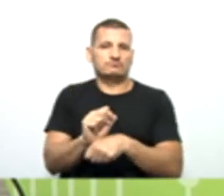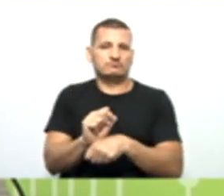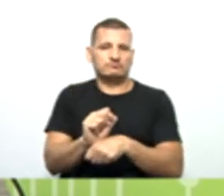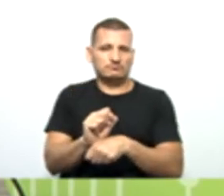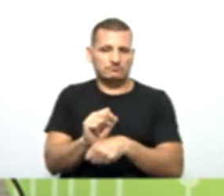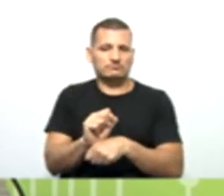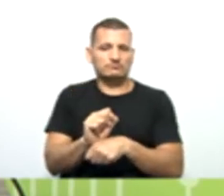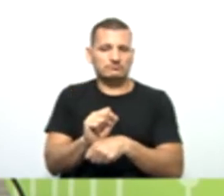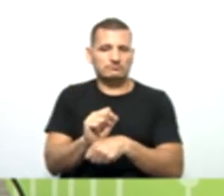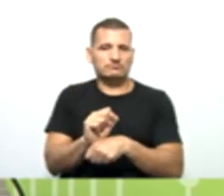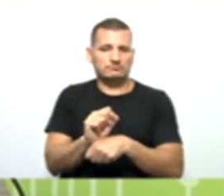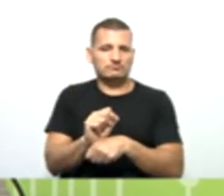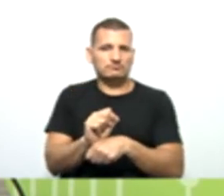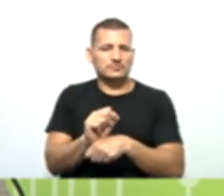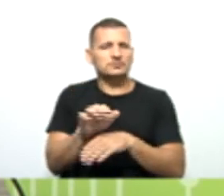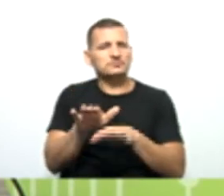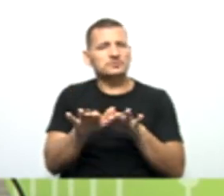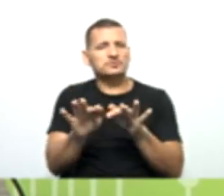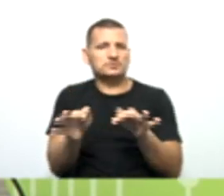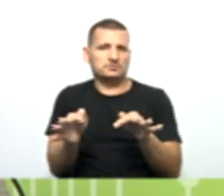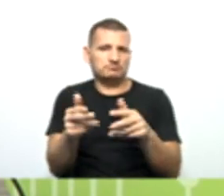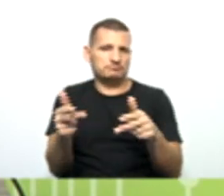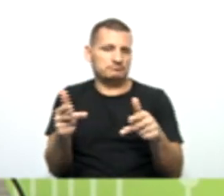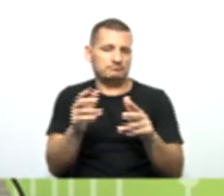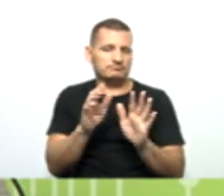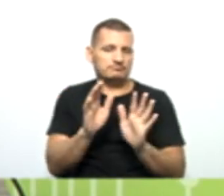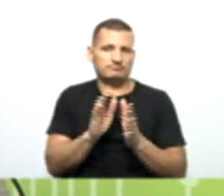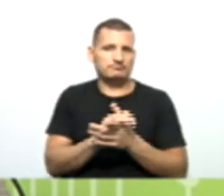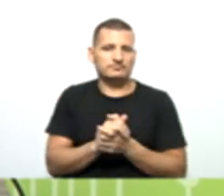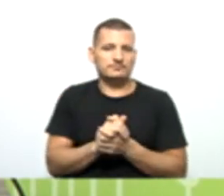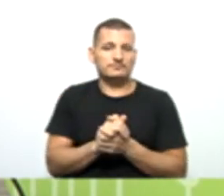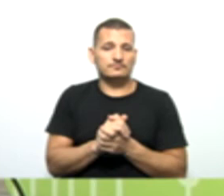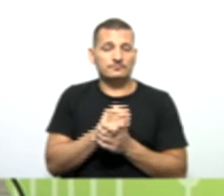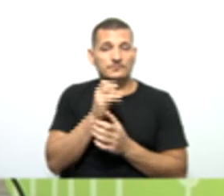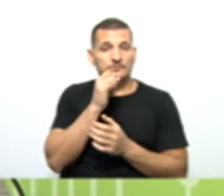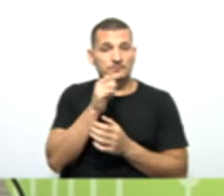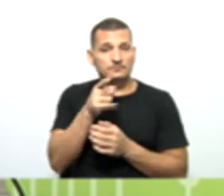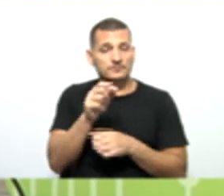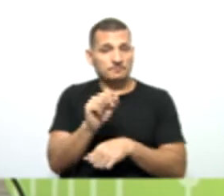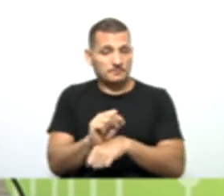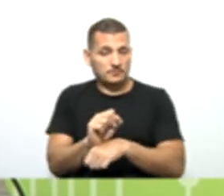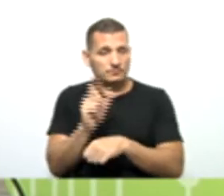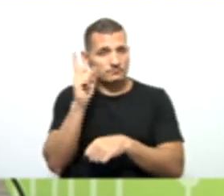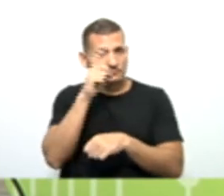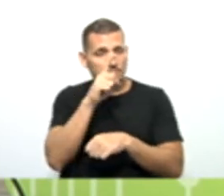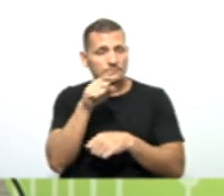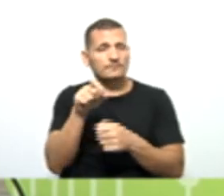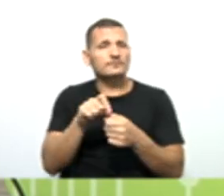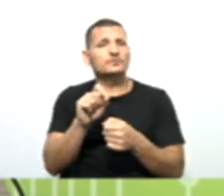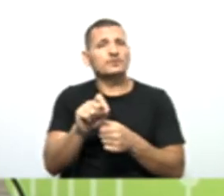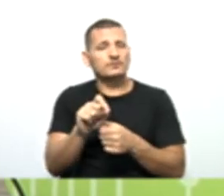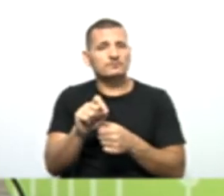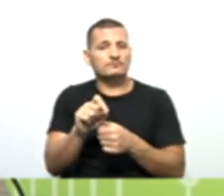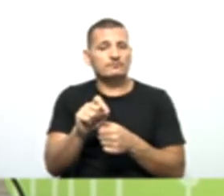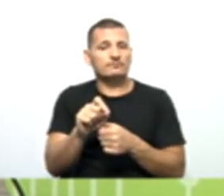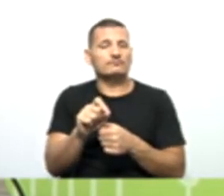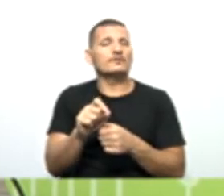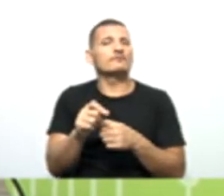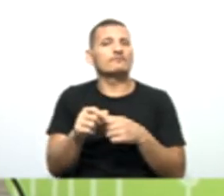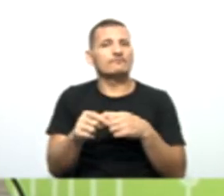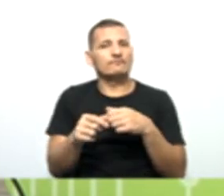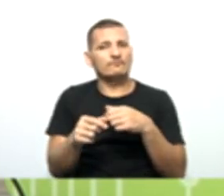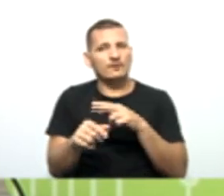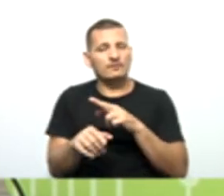que pode ser simples, né? Como a falta do gás. Então, se você parou naquela dificuldade, o que você tem que fazer? Você vai agora atrás desse